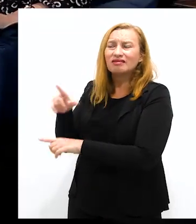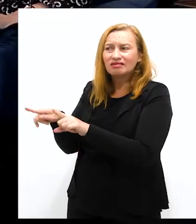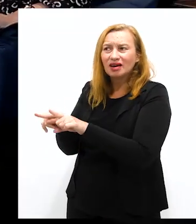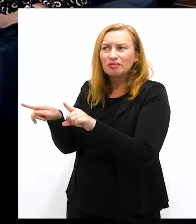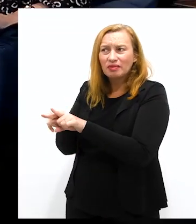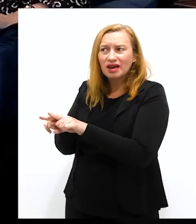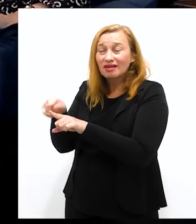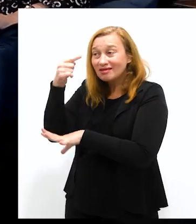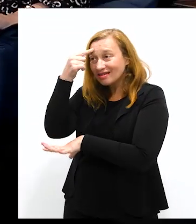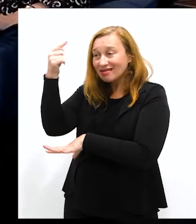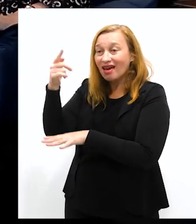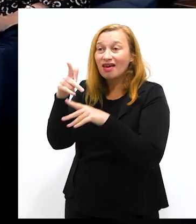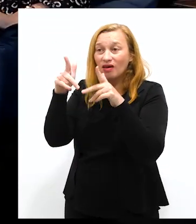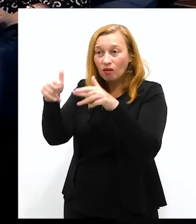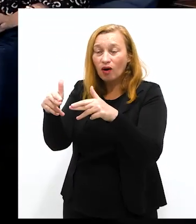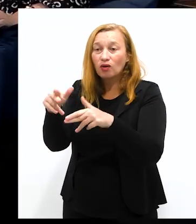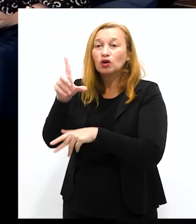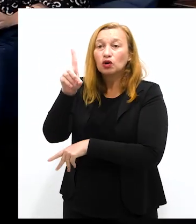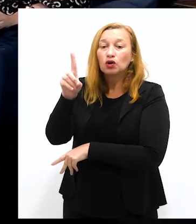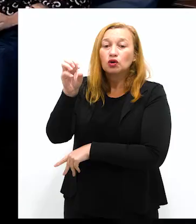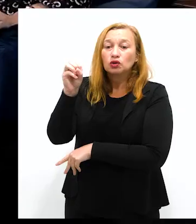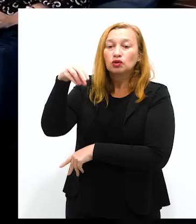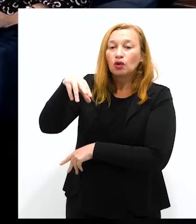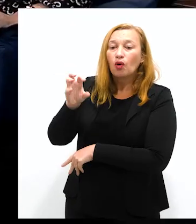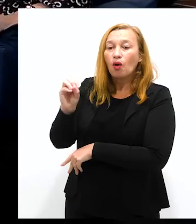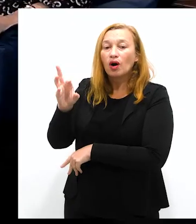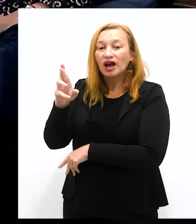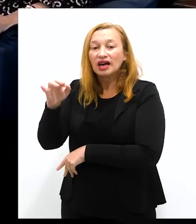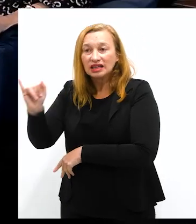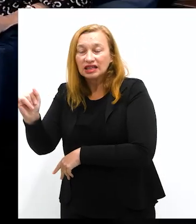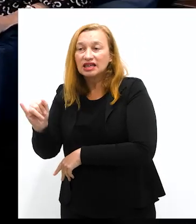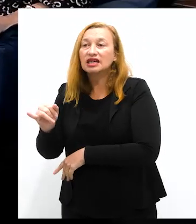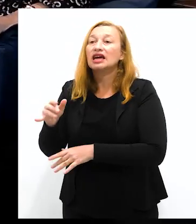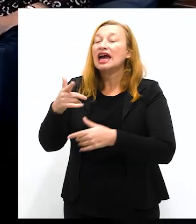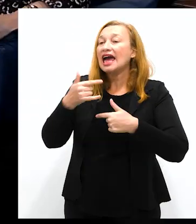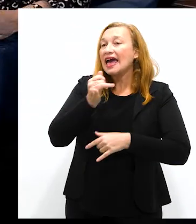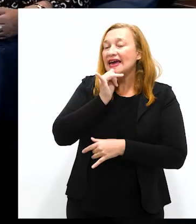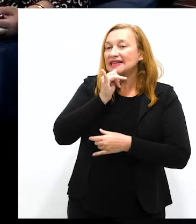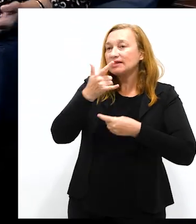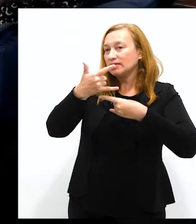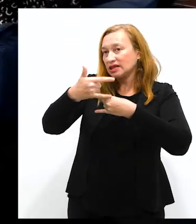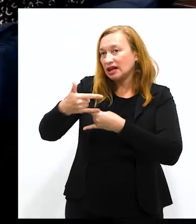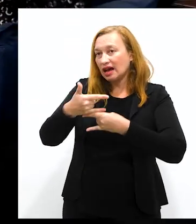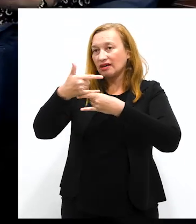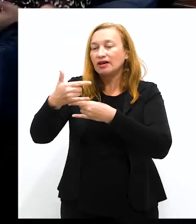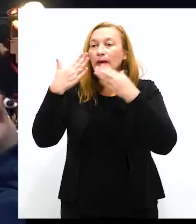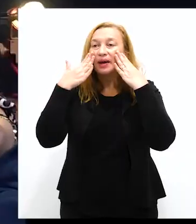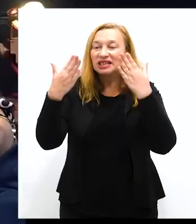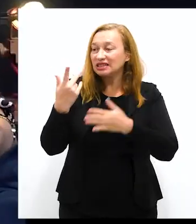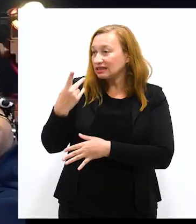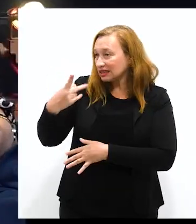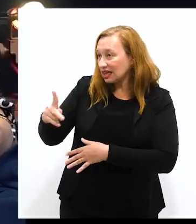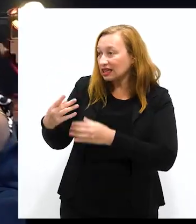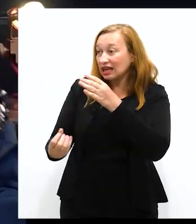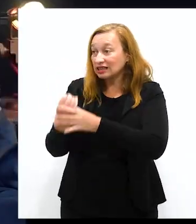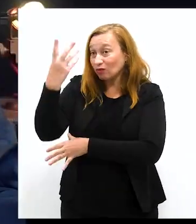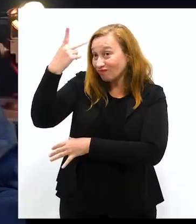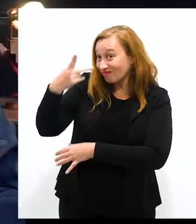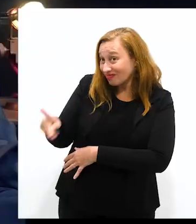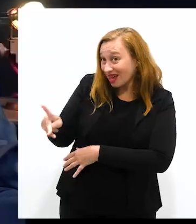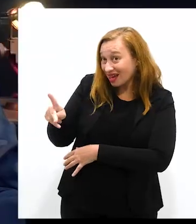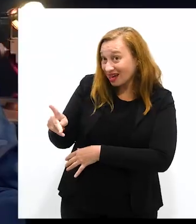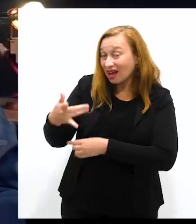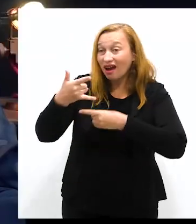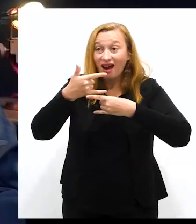que também tem essa pegada? Ele vai puxar minha orelha? É Dorani. Sim. Por exemplo, as lives que eu apresento dele, que é